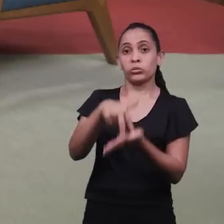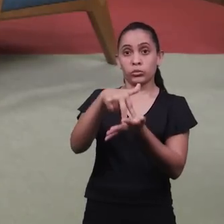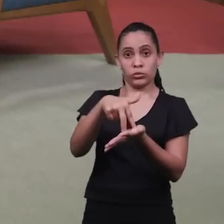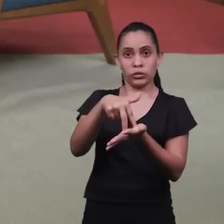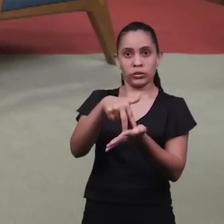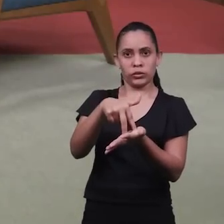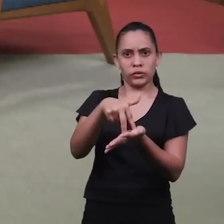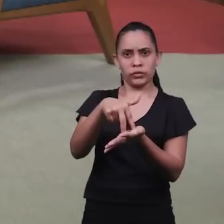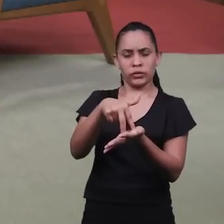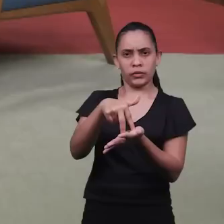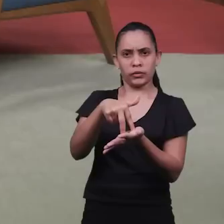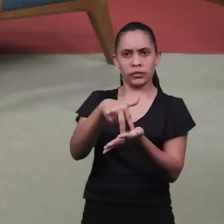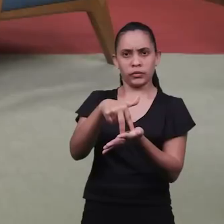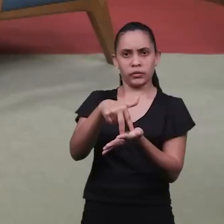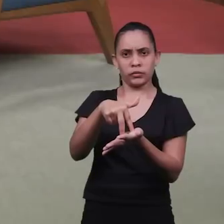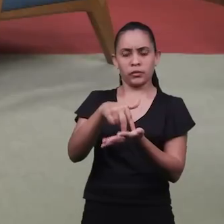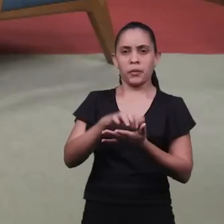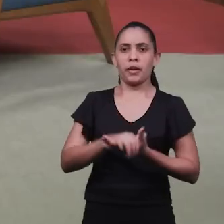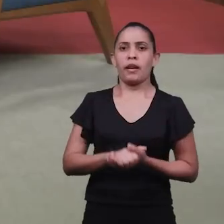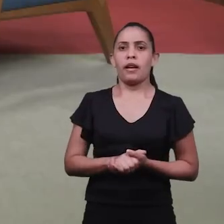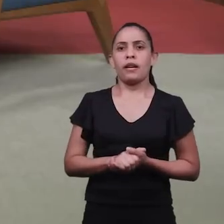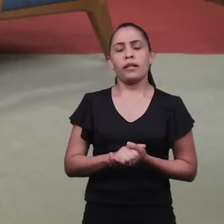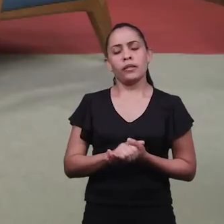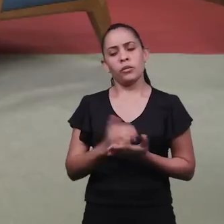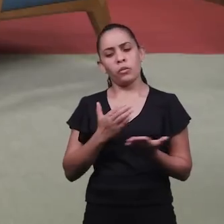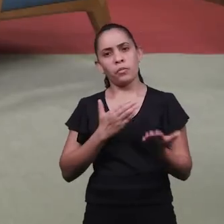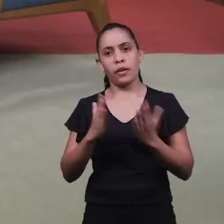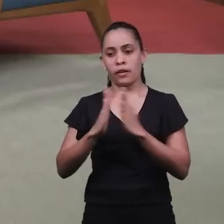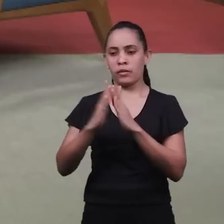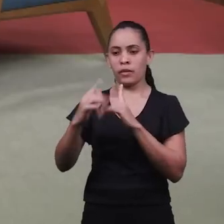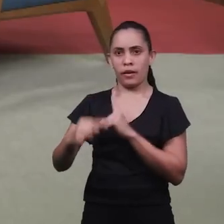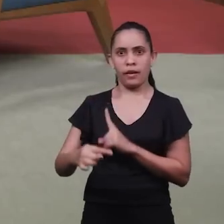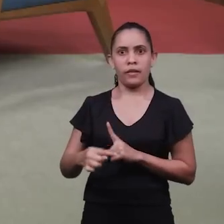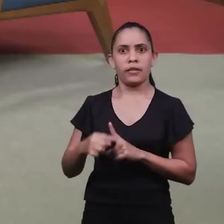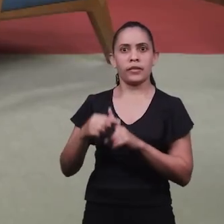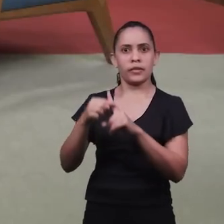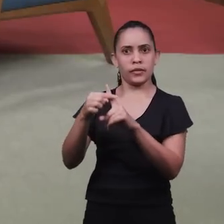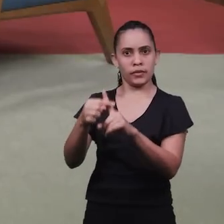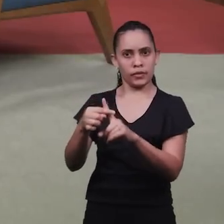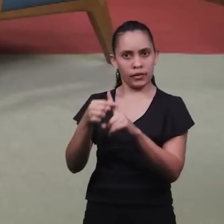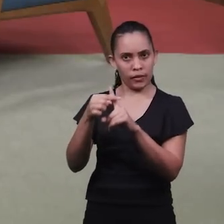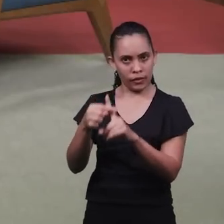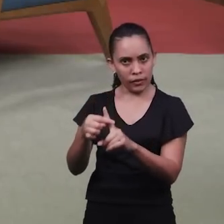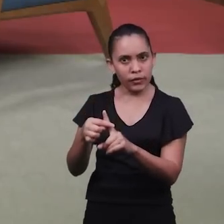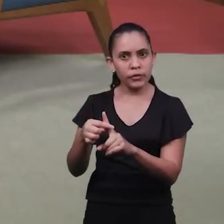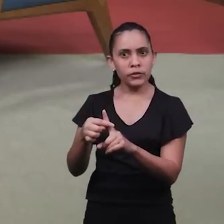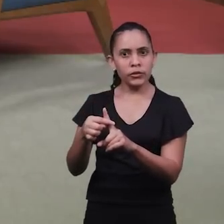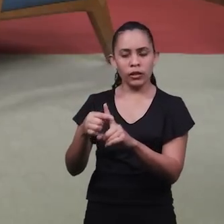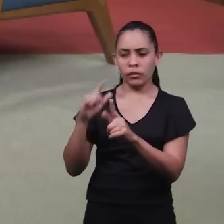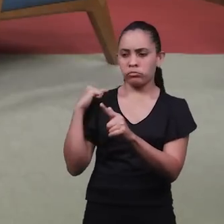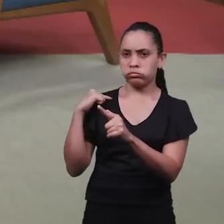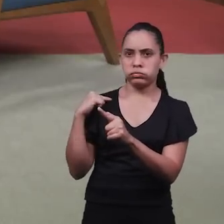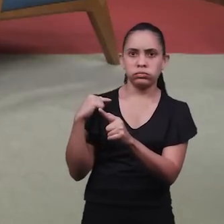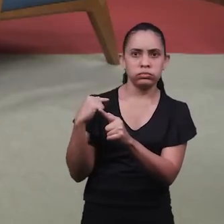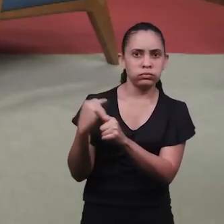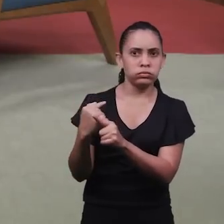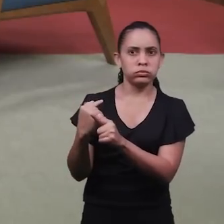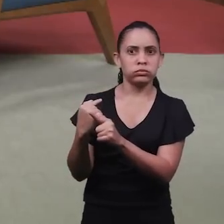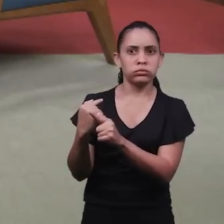daquele alimento perfeito, a igreja, que foi estabelecida séculos